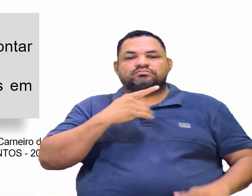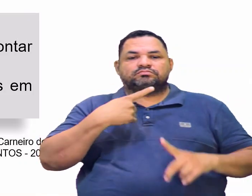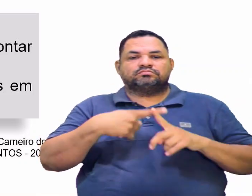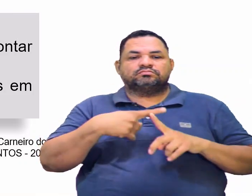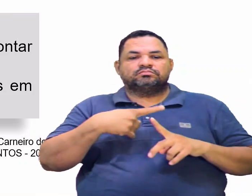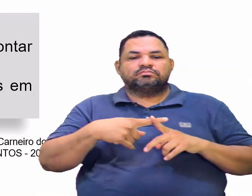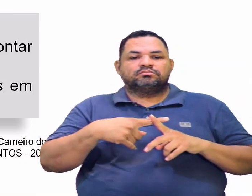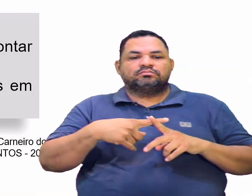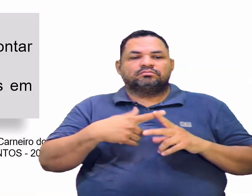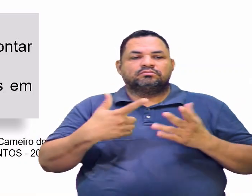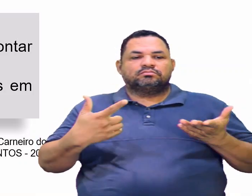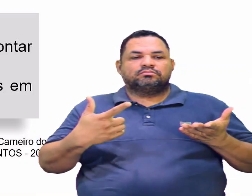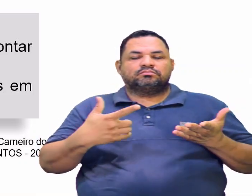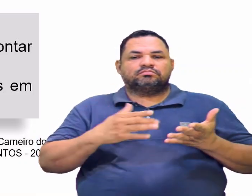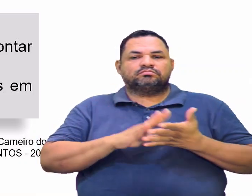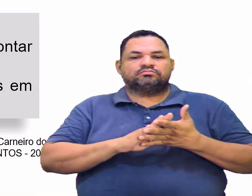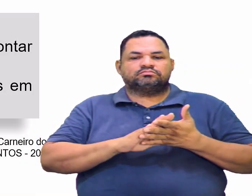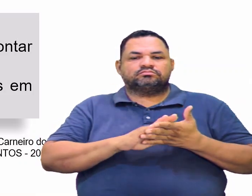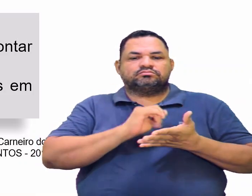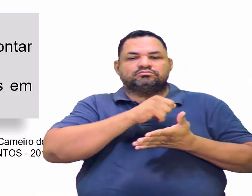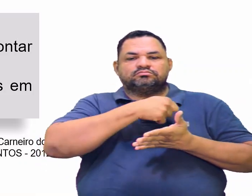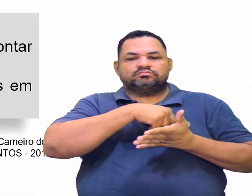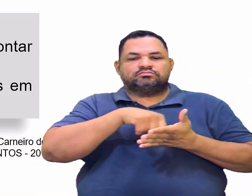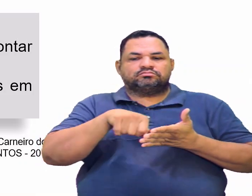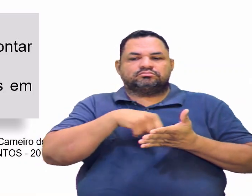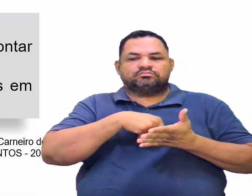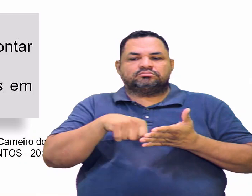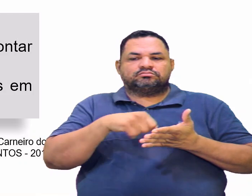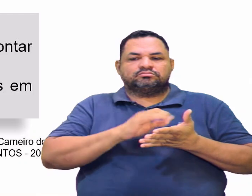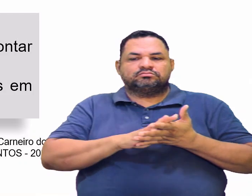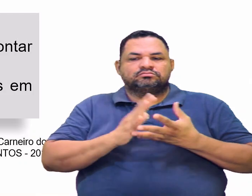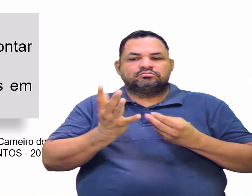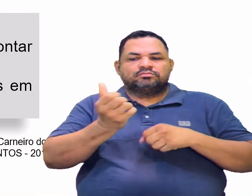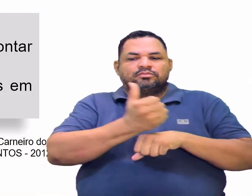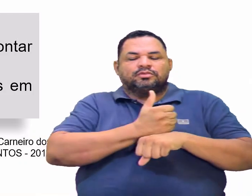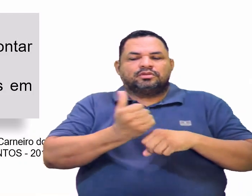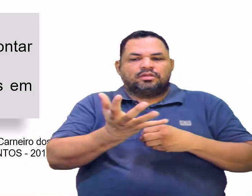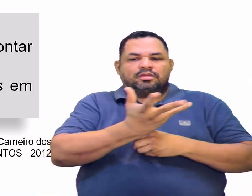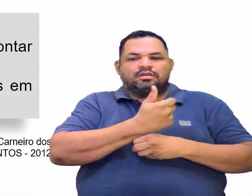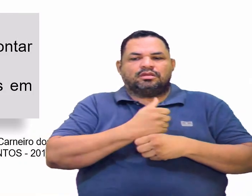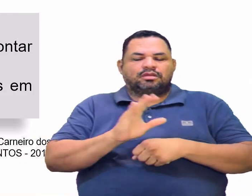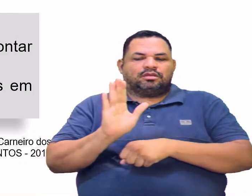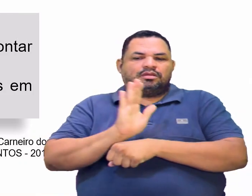porque ela é uma composição de um grande artista do cinema,